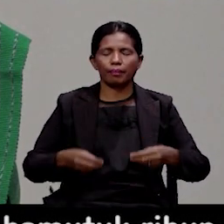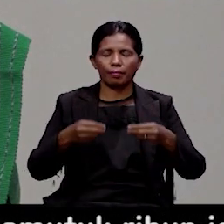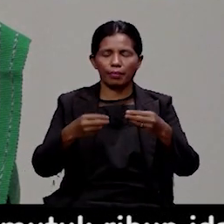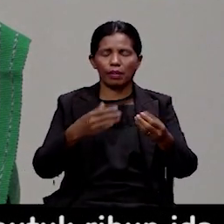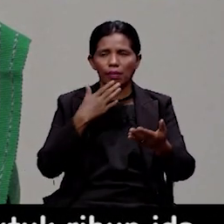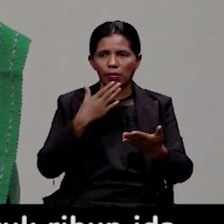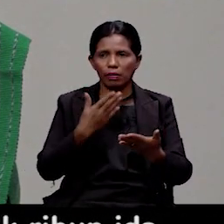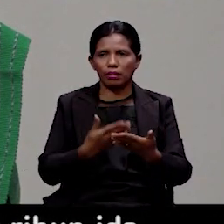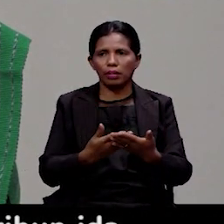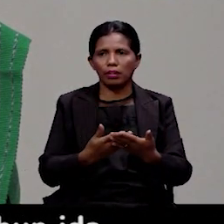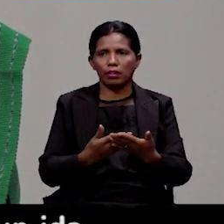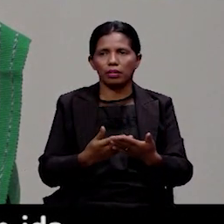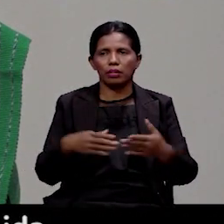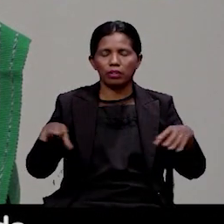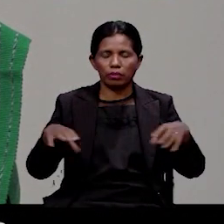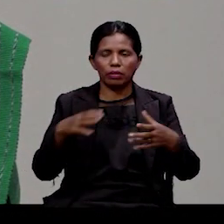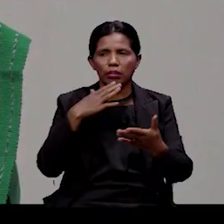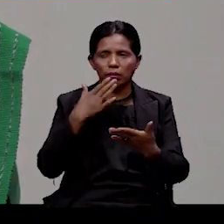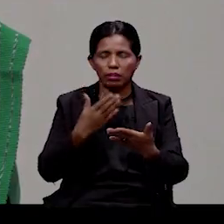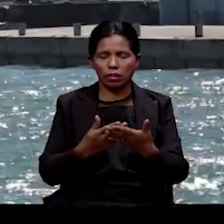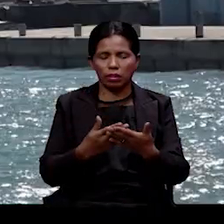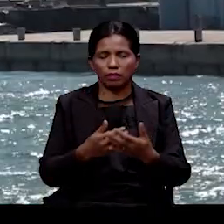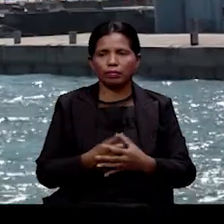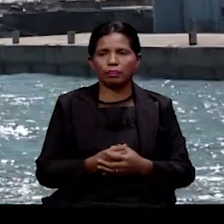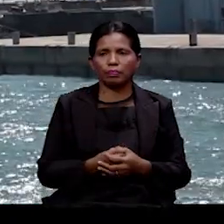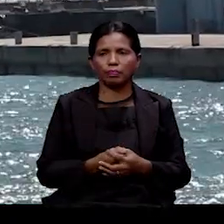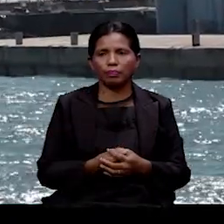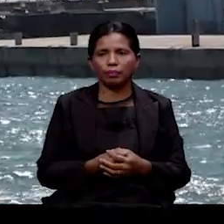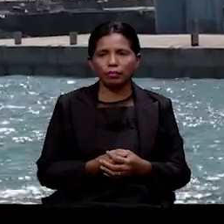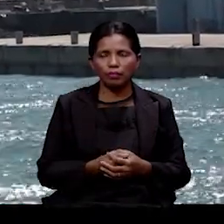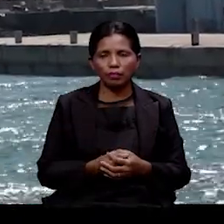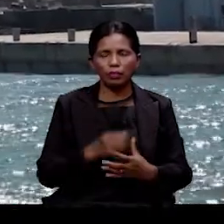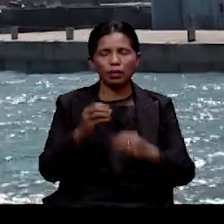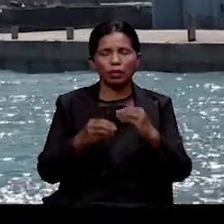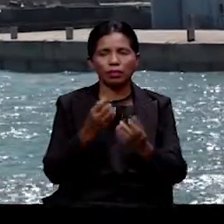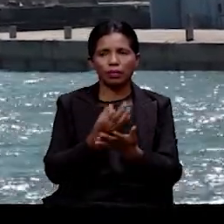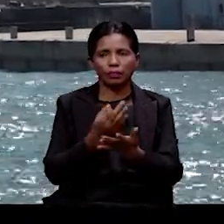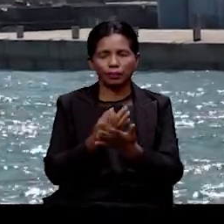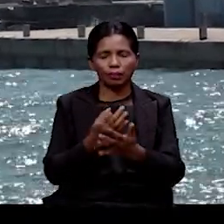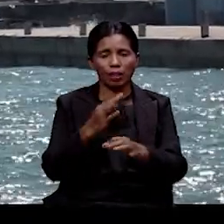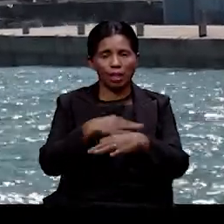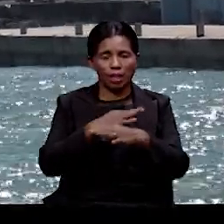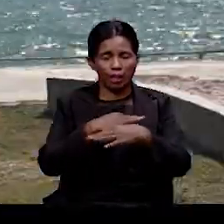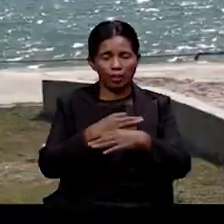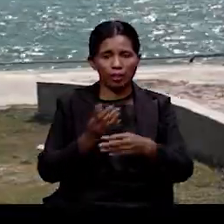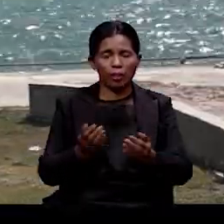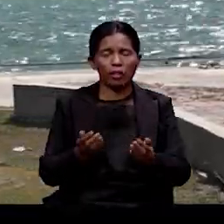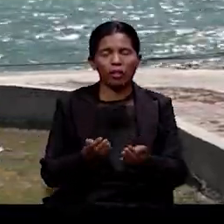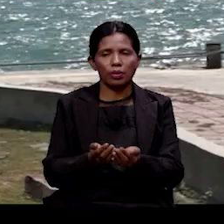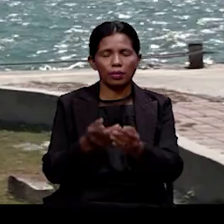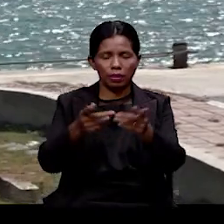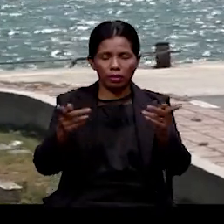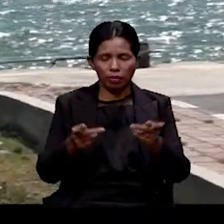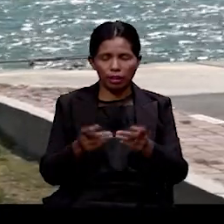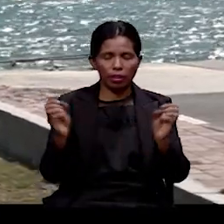independência, força ainda de independência profissional. Enquanto com o orçamento para a construção Porto Naval, né, lá requer que a acordo